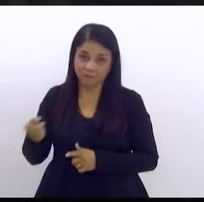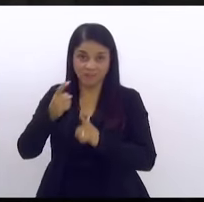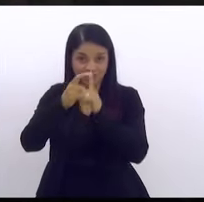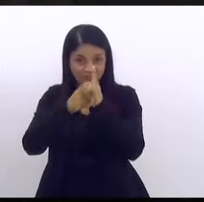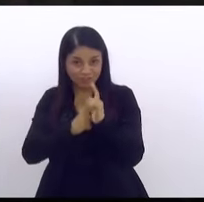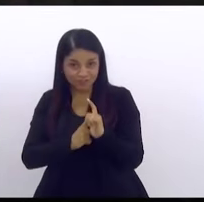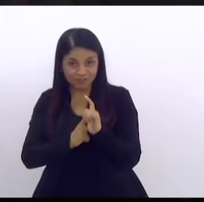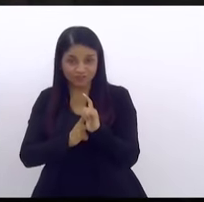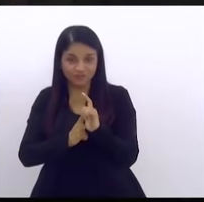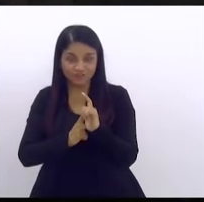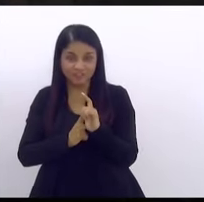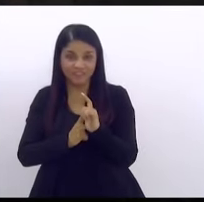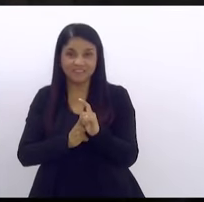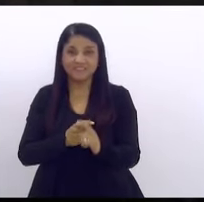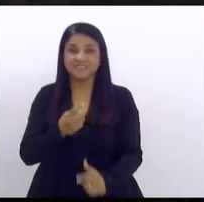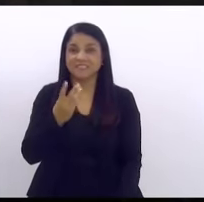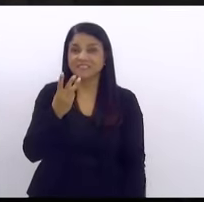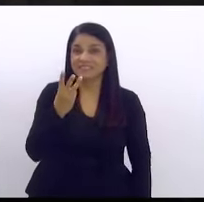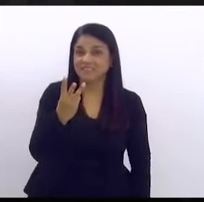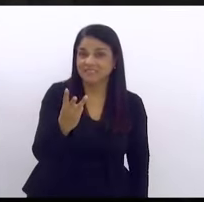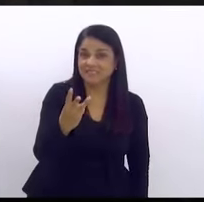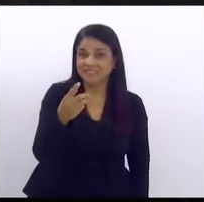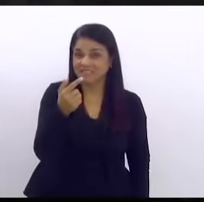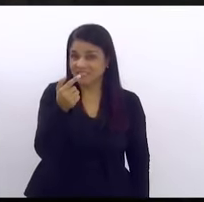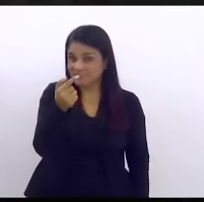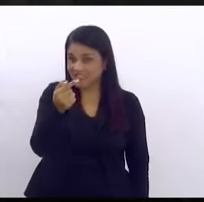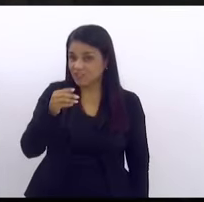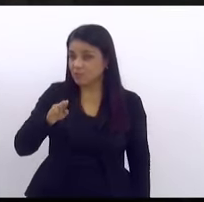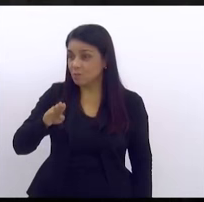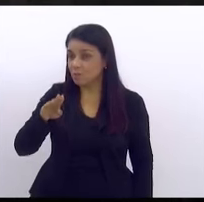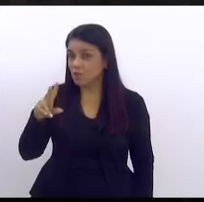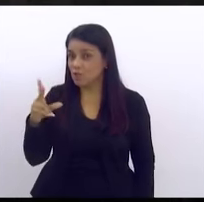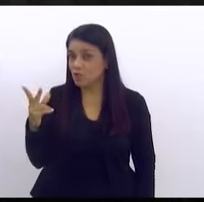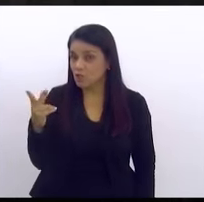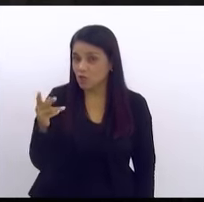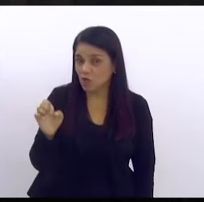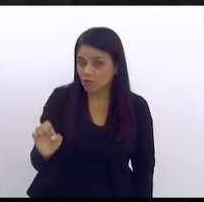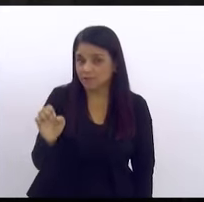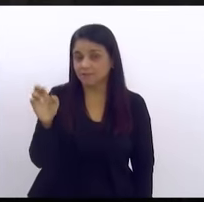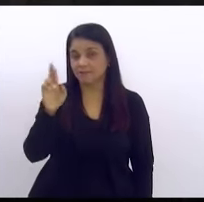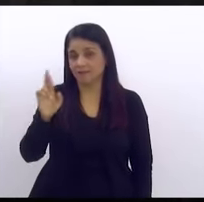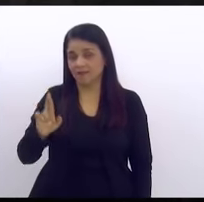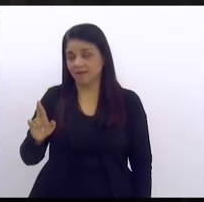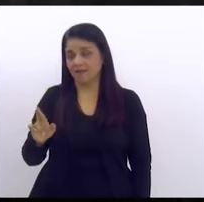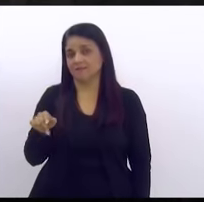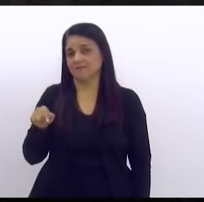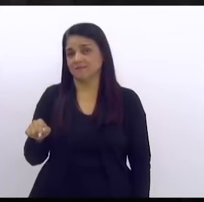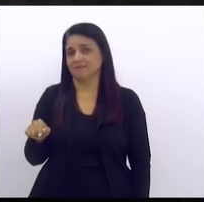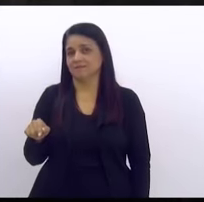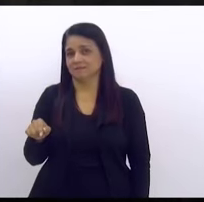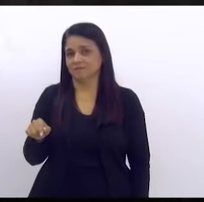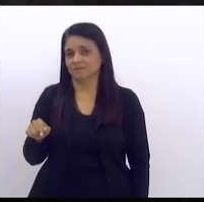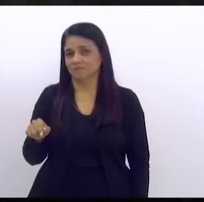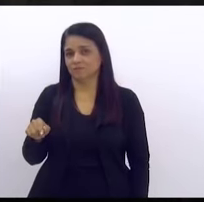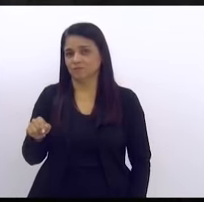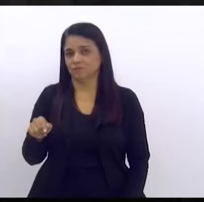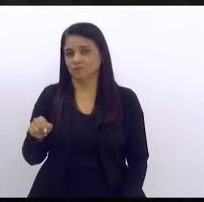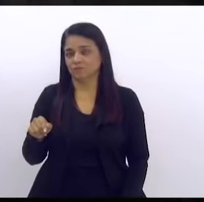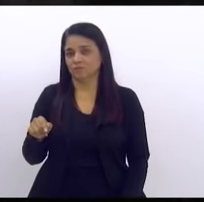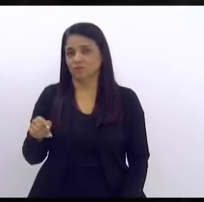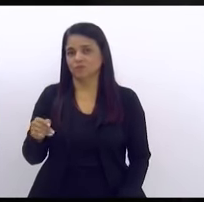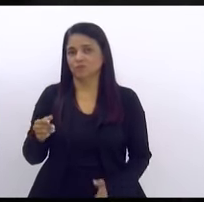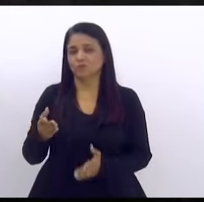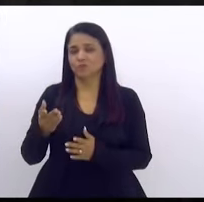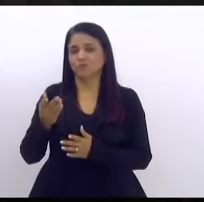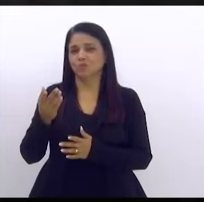Bacelar, tem 37 bilhões de reais que deriva do antigo